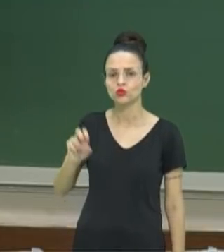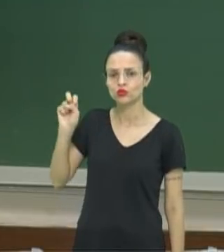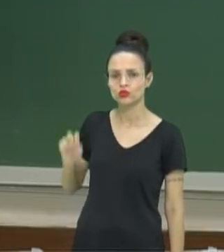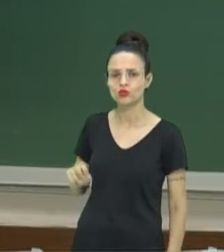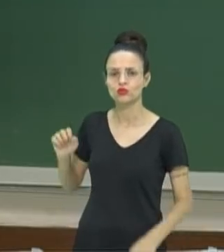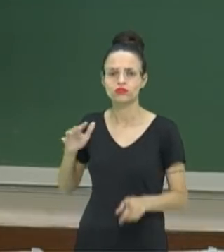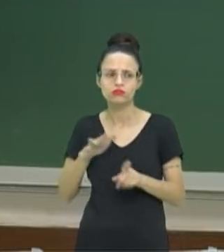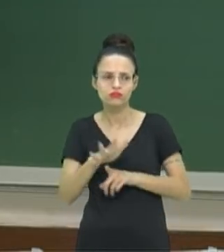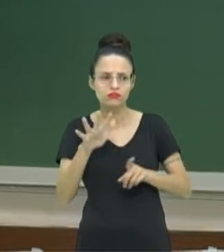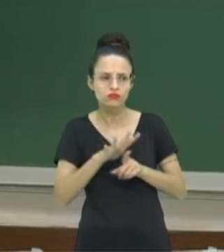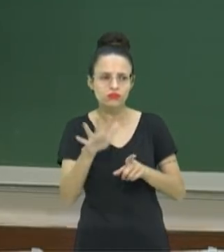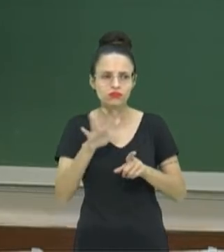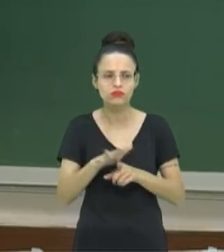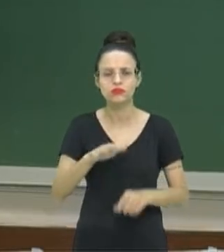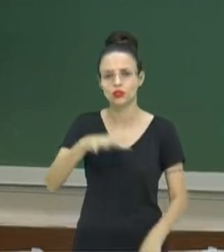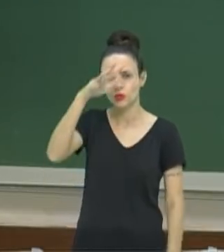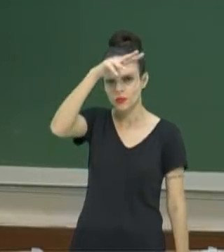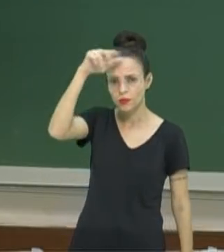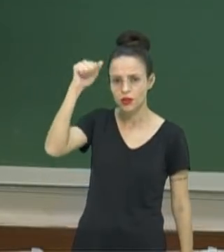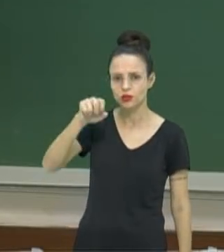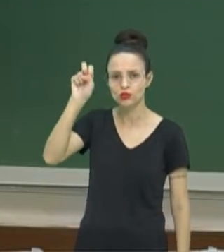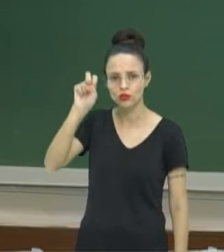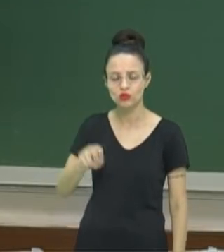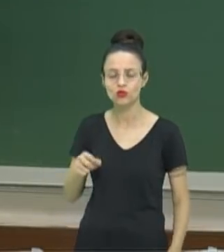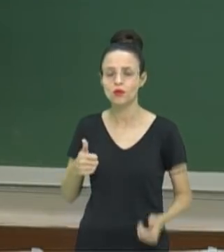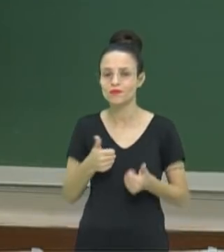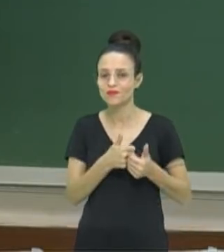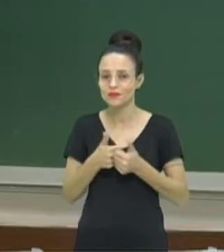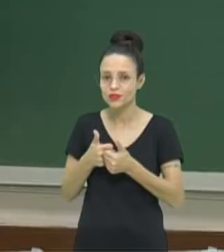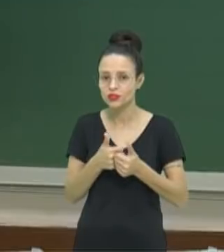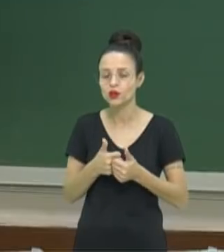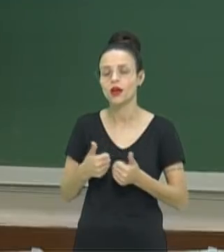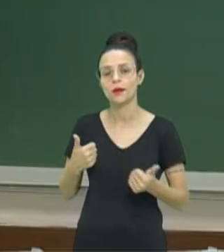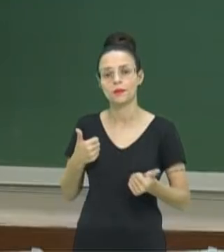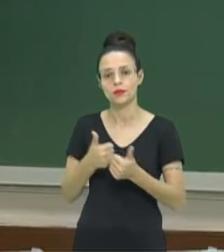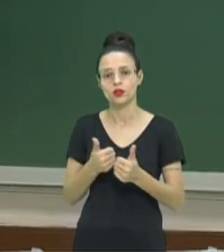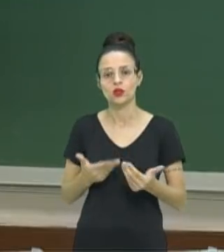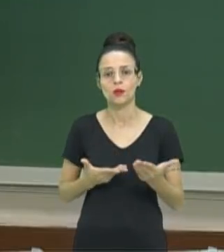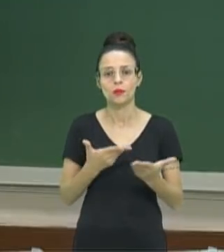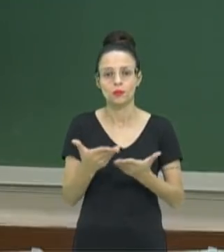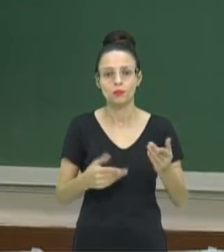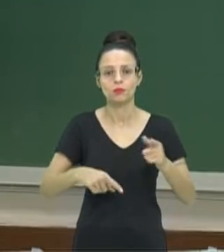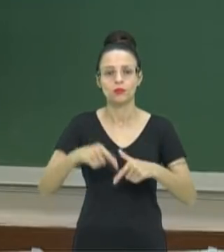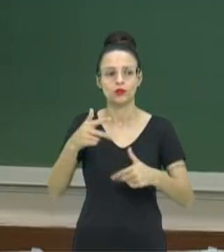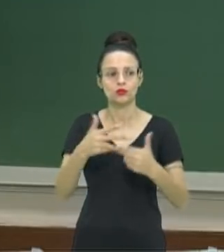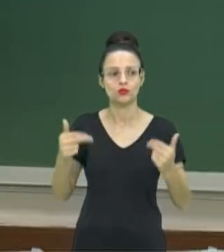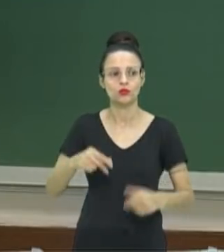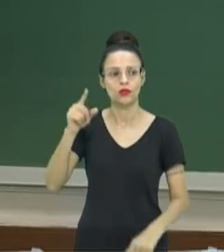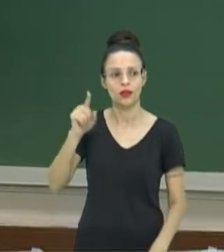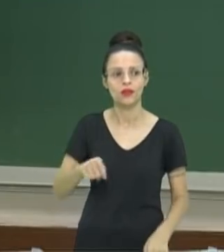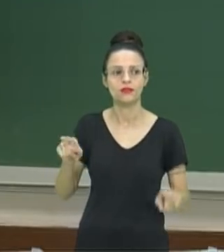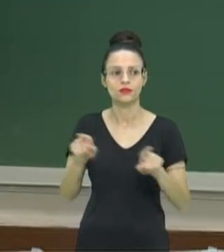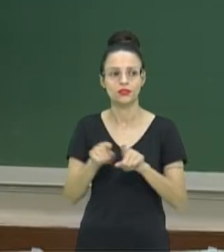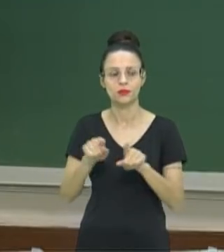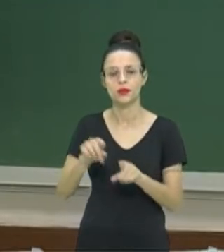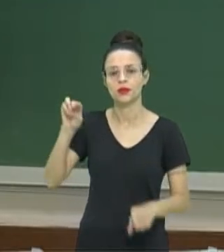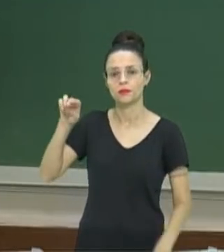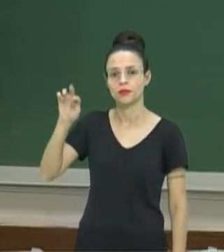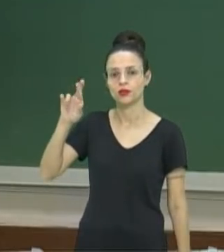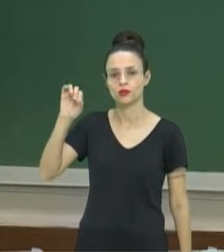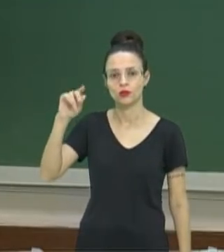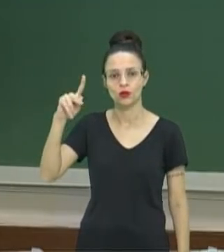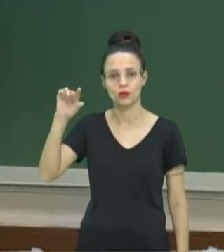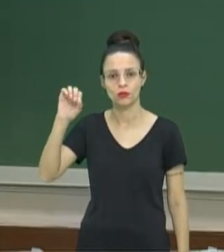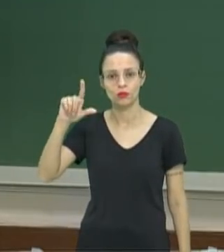por exemplo, do Mato Grosso do Sul, que é de região vizinha, em busca de produtos e serviços, é considerada também uma metrópole,